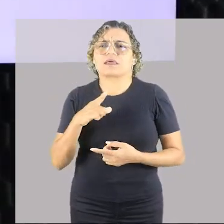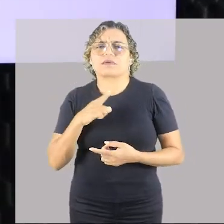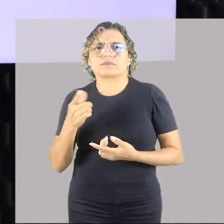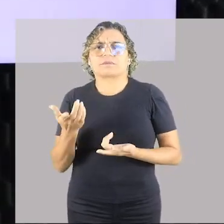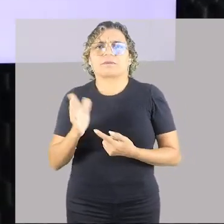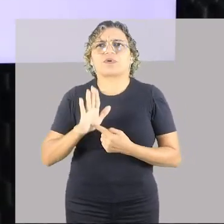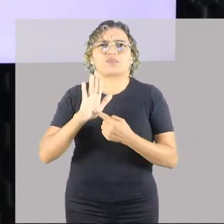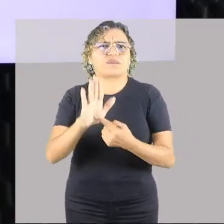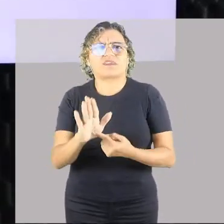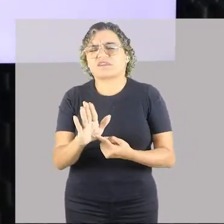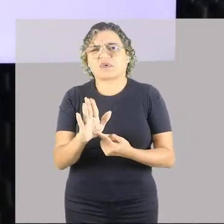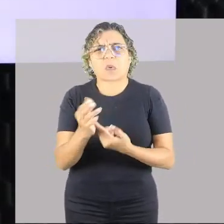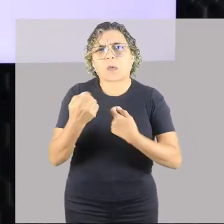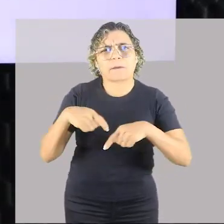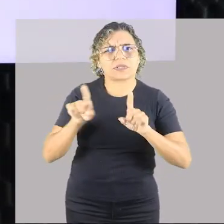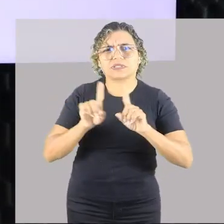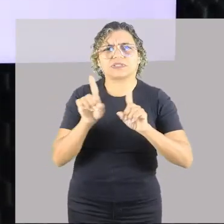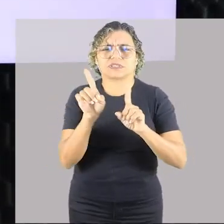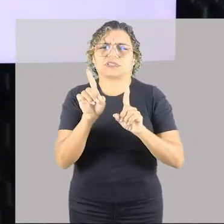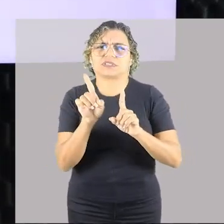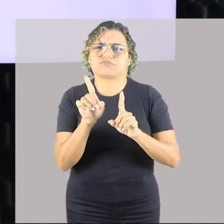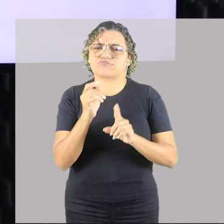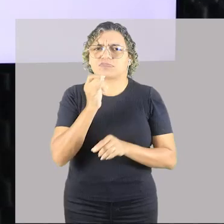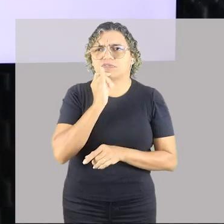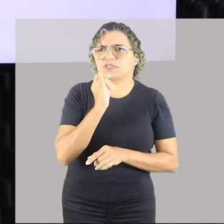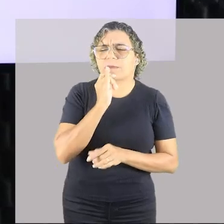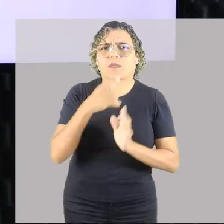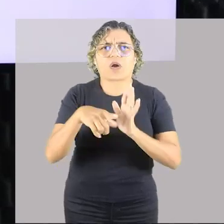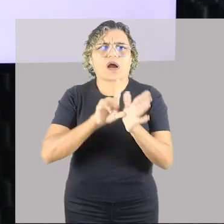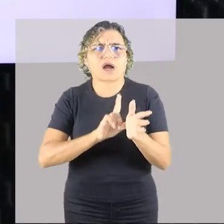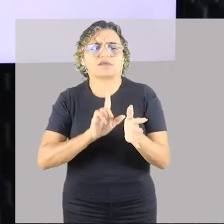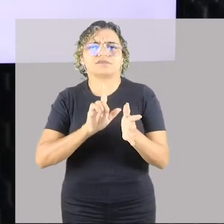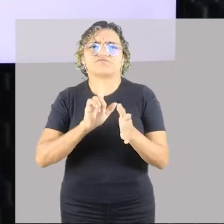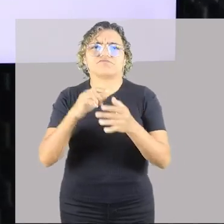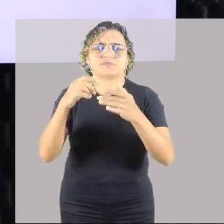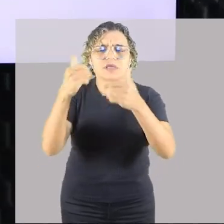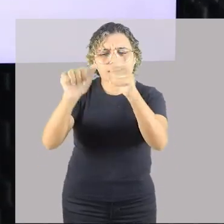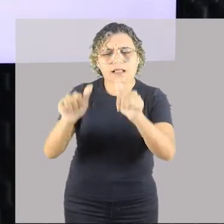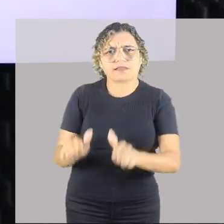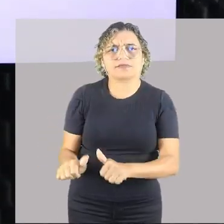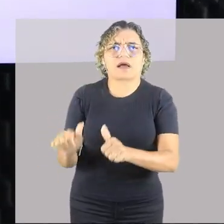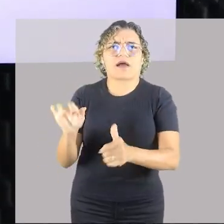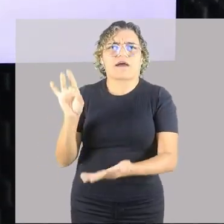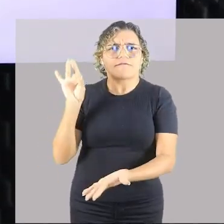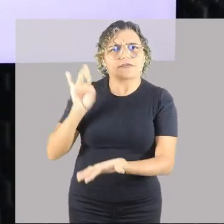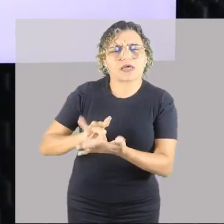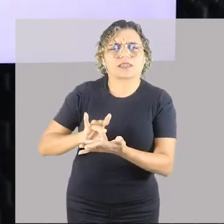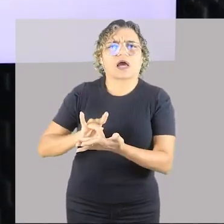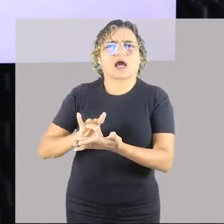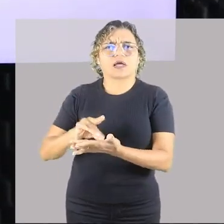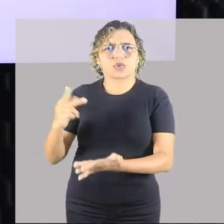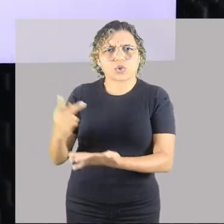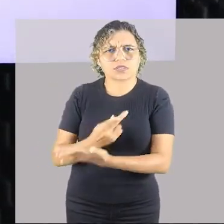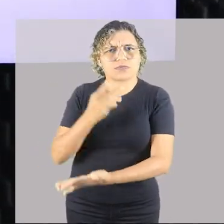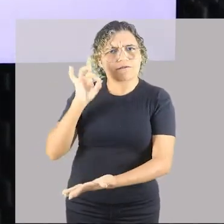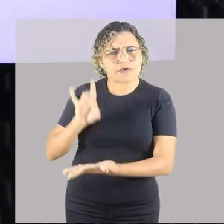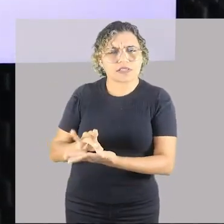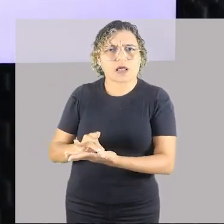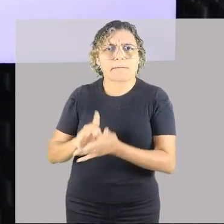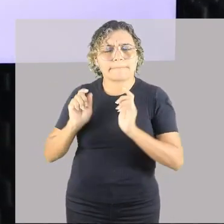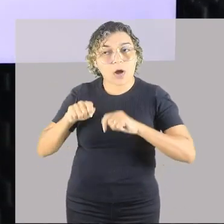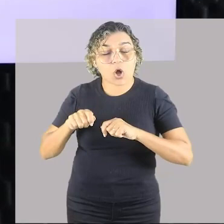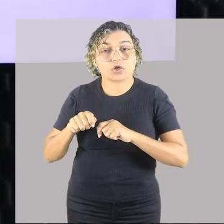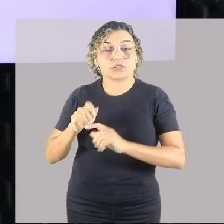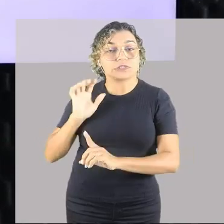uma exposição desnecessária, uma exposição antes mesmo de se analisar os fatos, as provas. Isso poderia